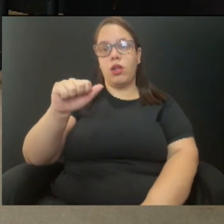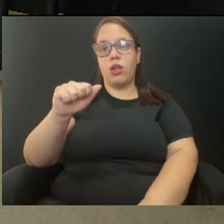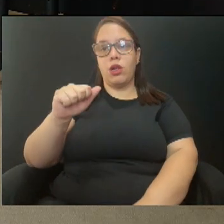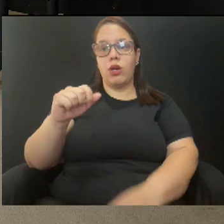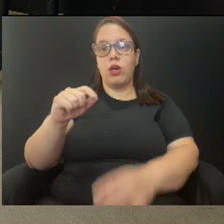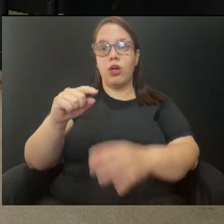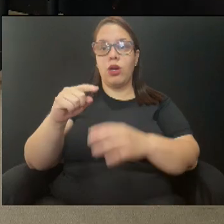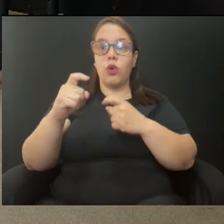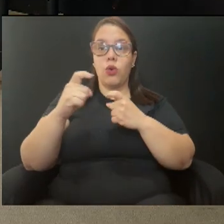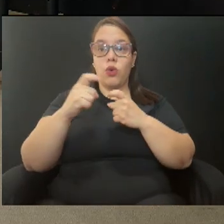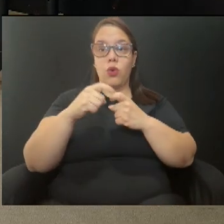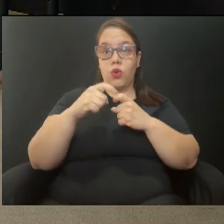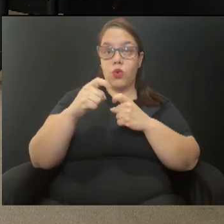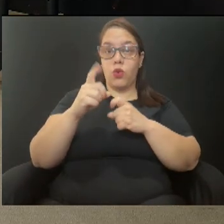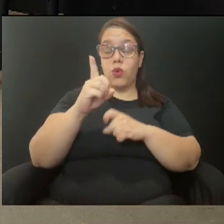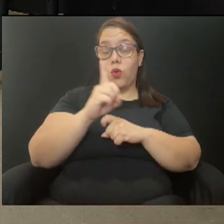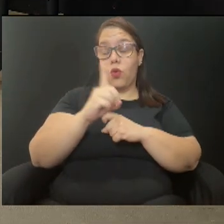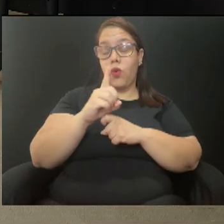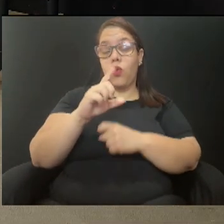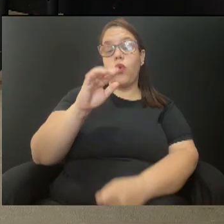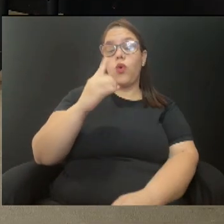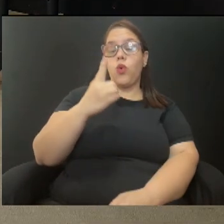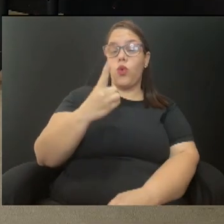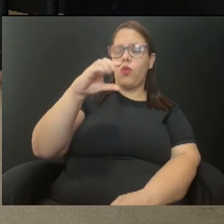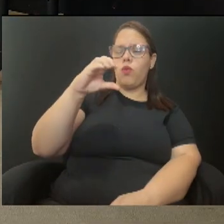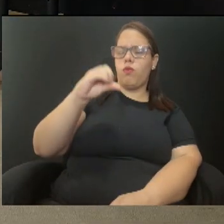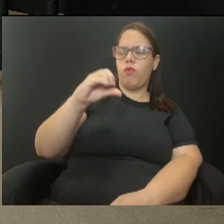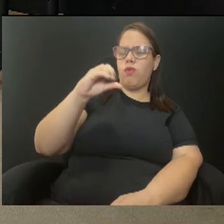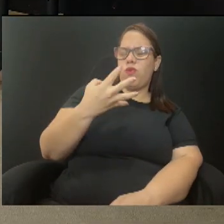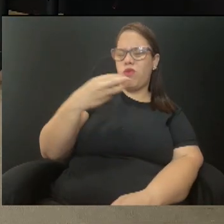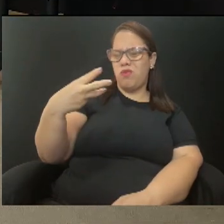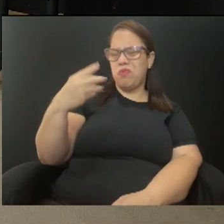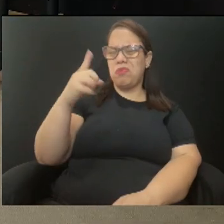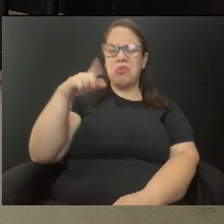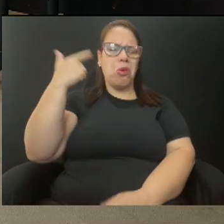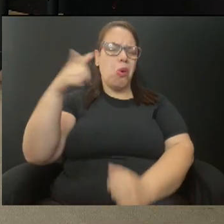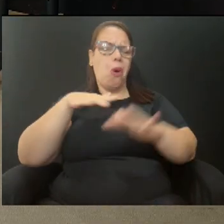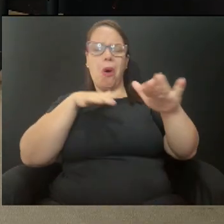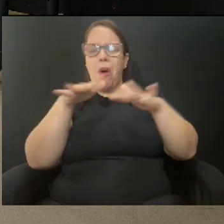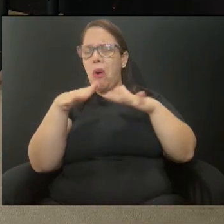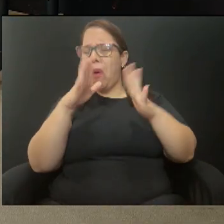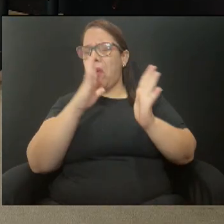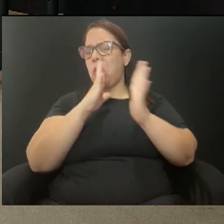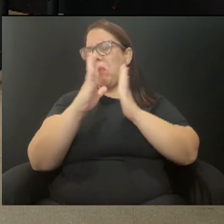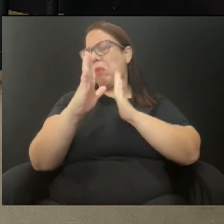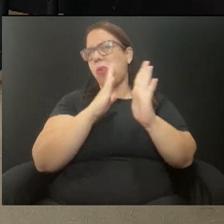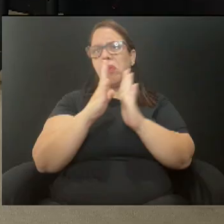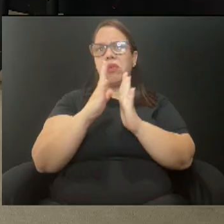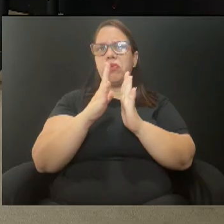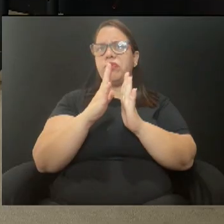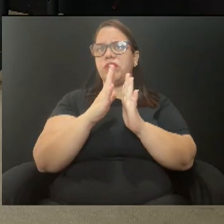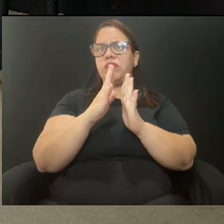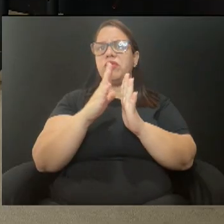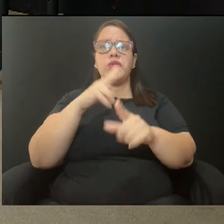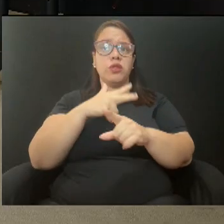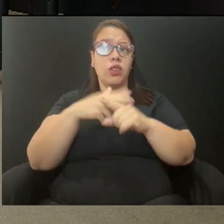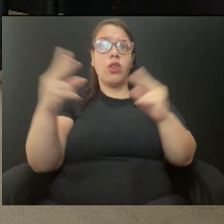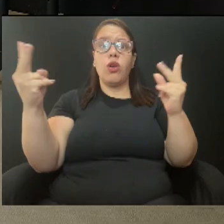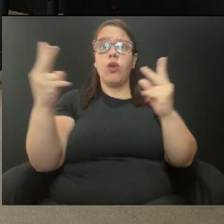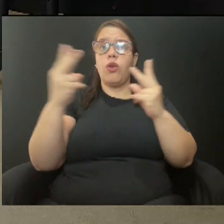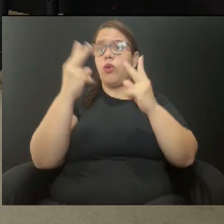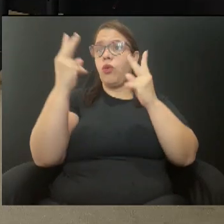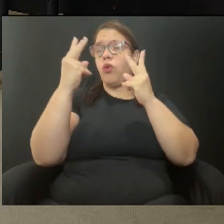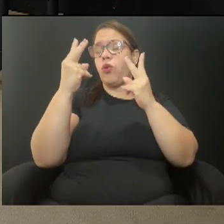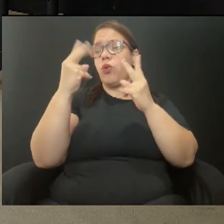criada em 1943, num outro momento de conquistas de direitos do nosso país,